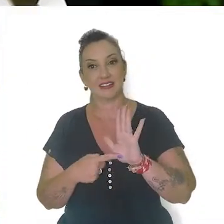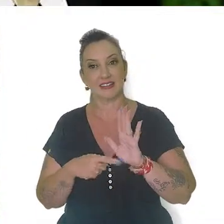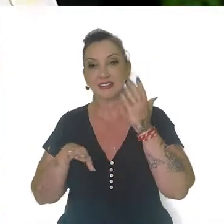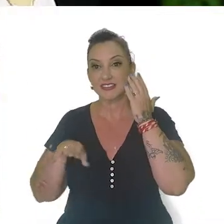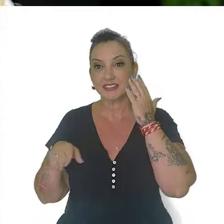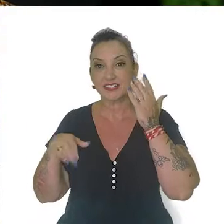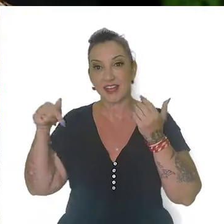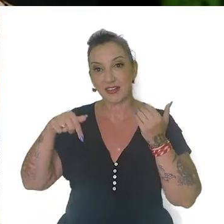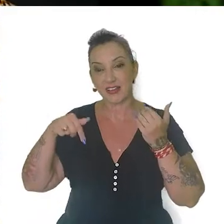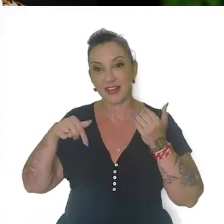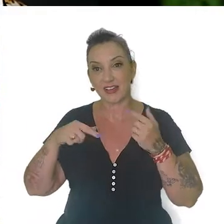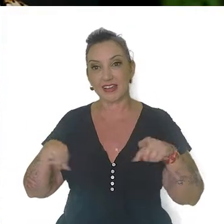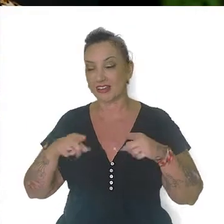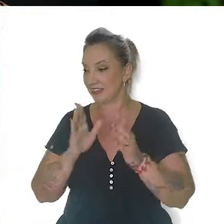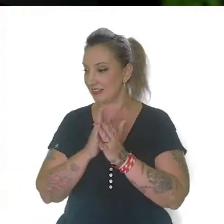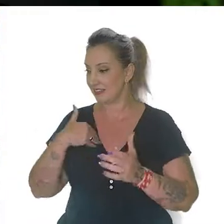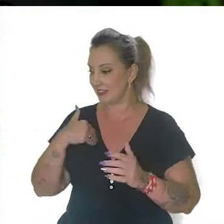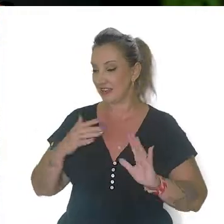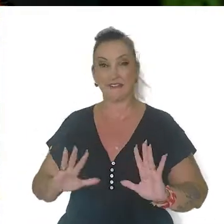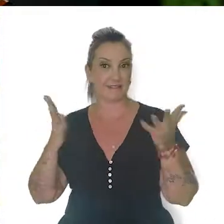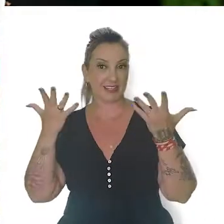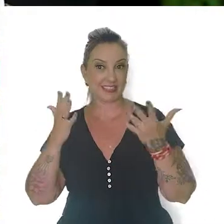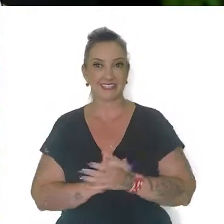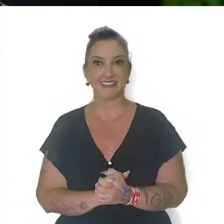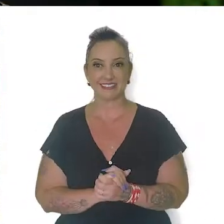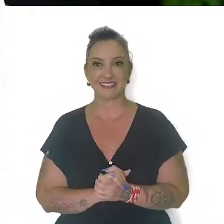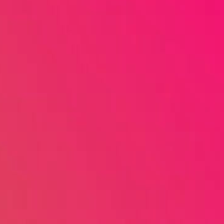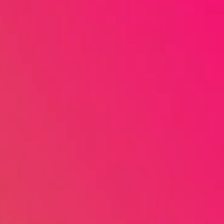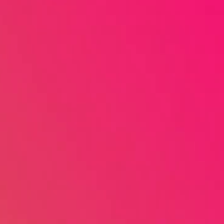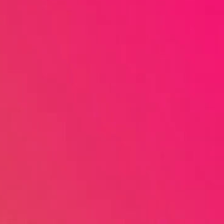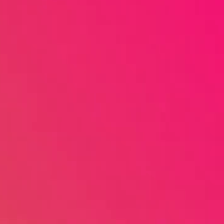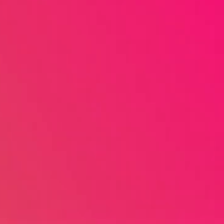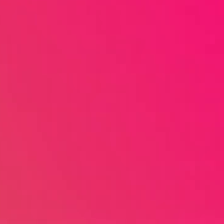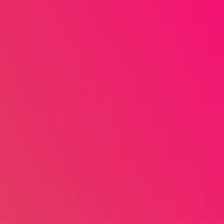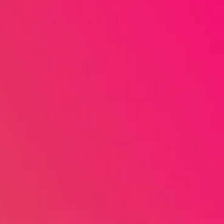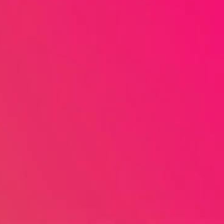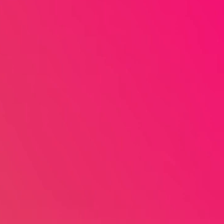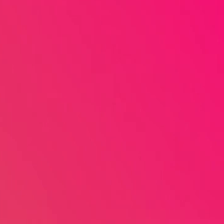minha missão é trazer, em outubro DJ Jana tá vindo pra cá, pra tocar comigo na minha festa.